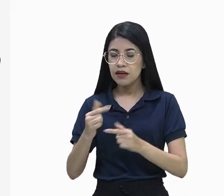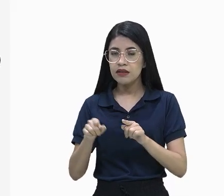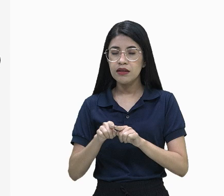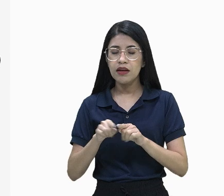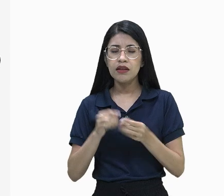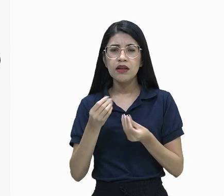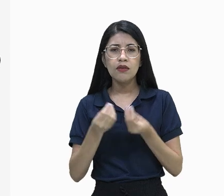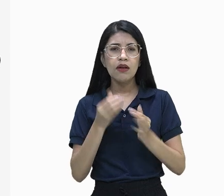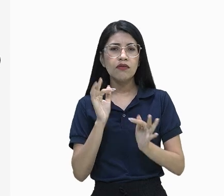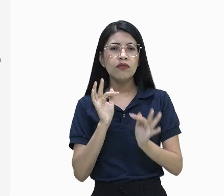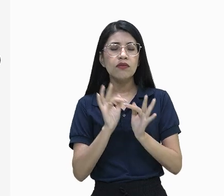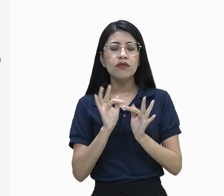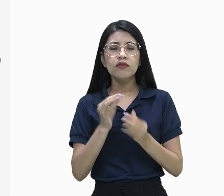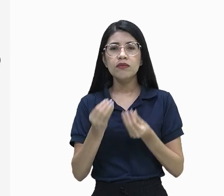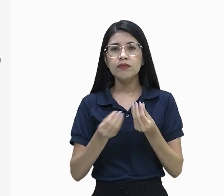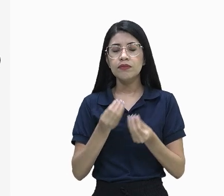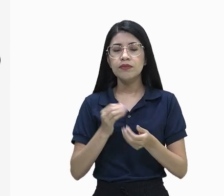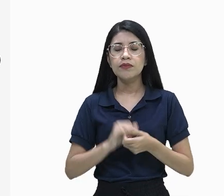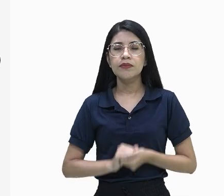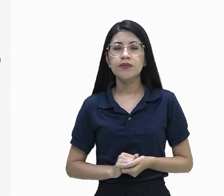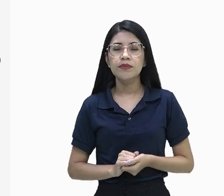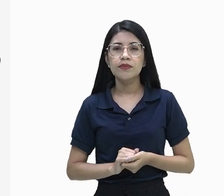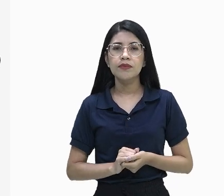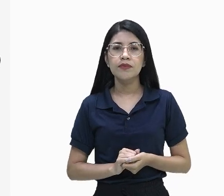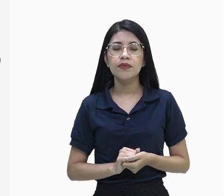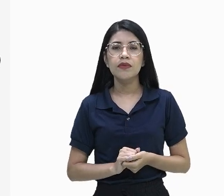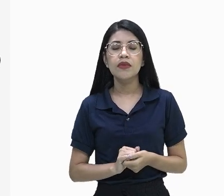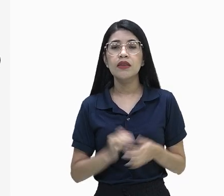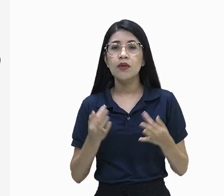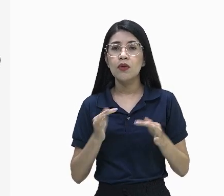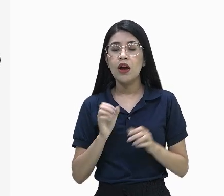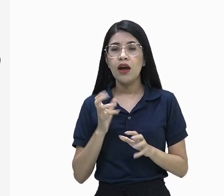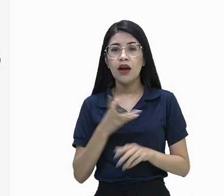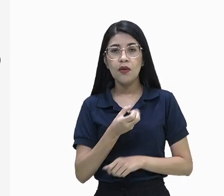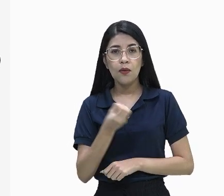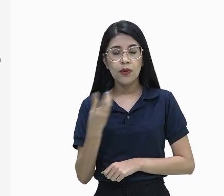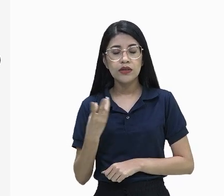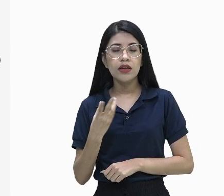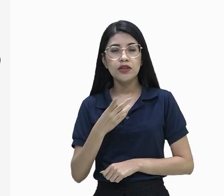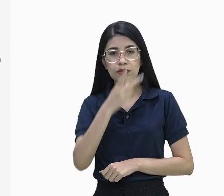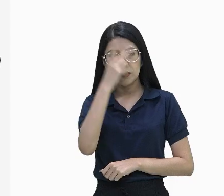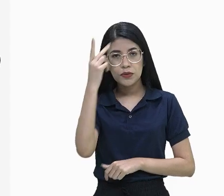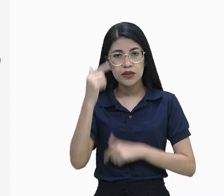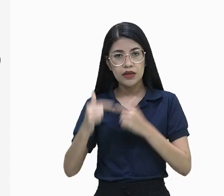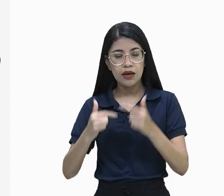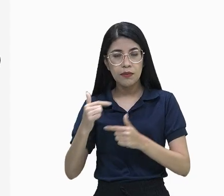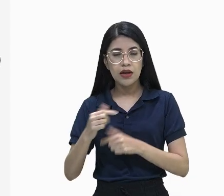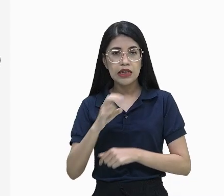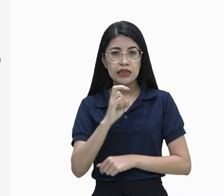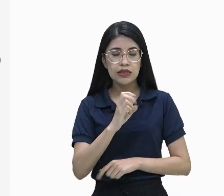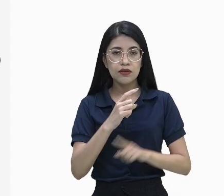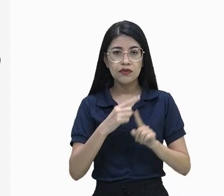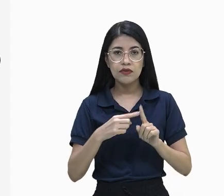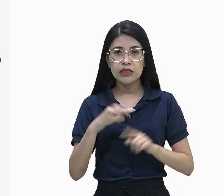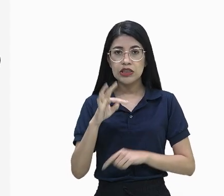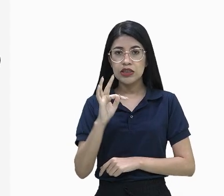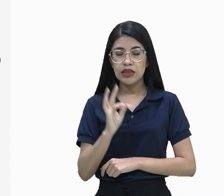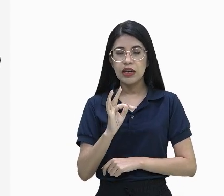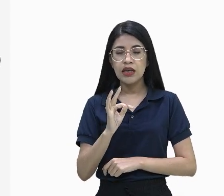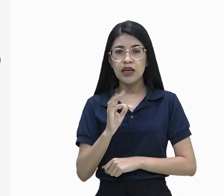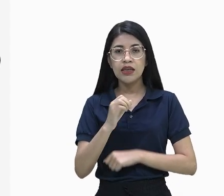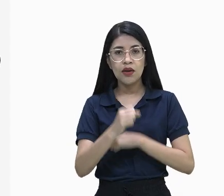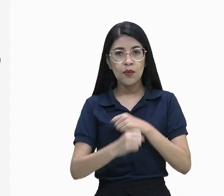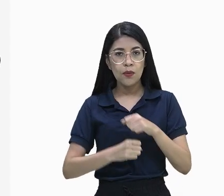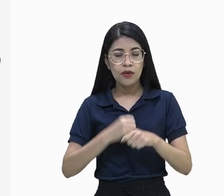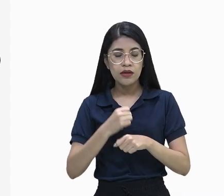assim, professor Paulo. Podemos dizer que o número de trabalhadores é igual a 5 vezes o T, que é o tempo a cada ano,